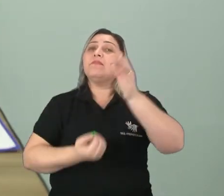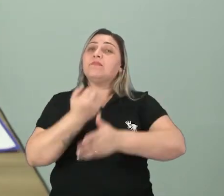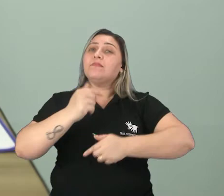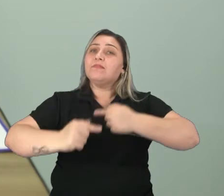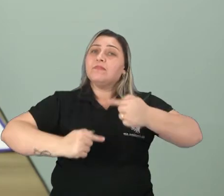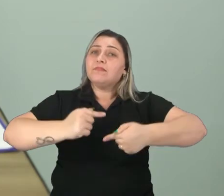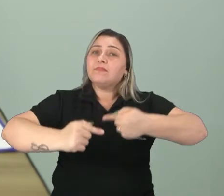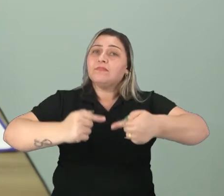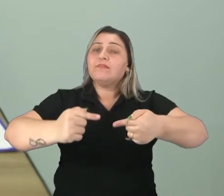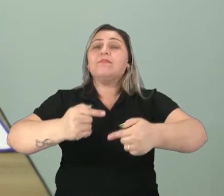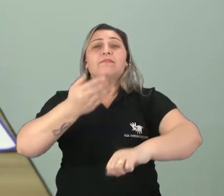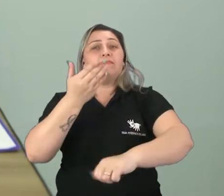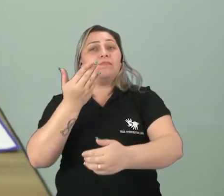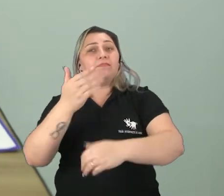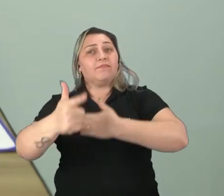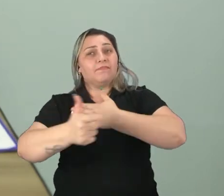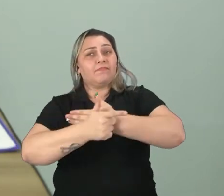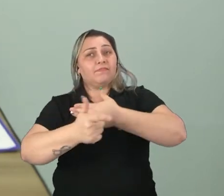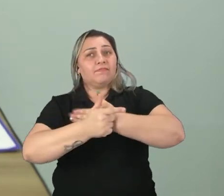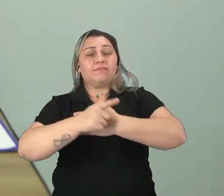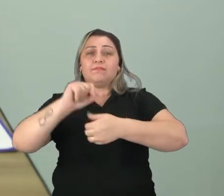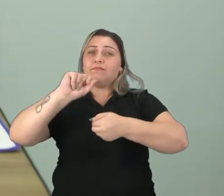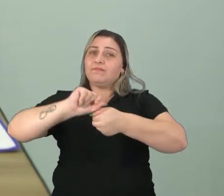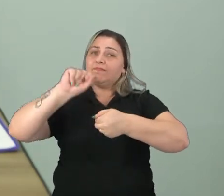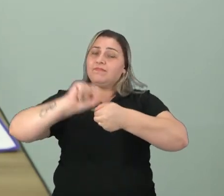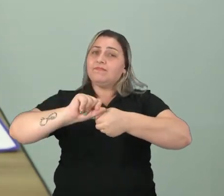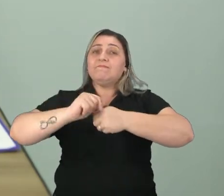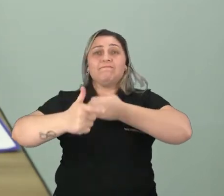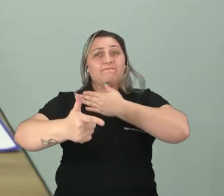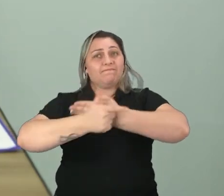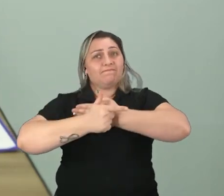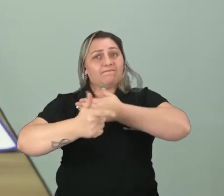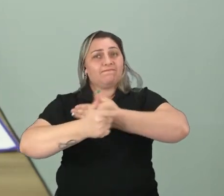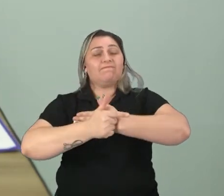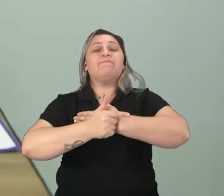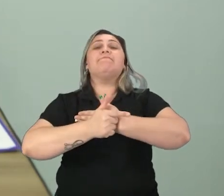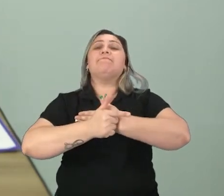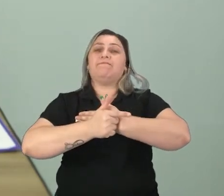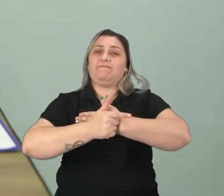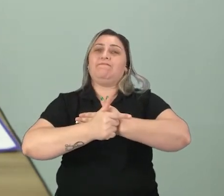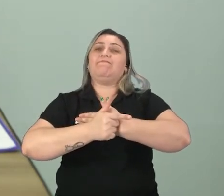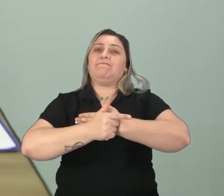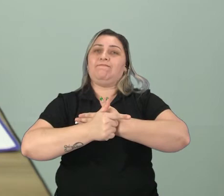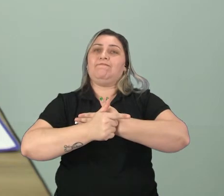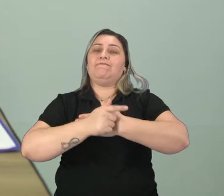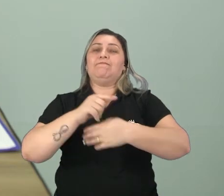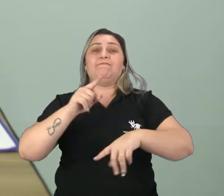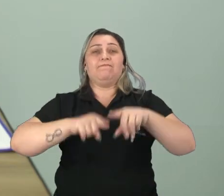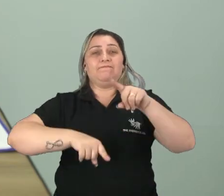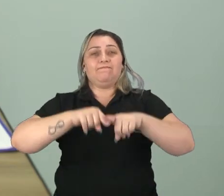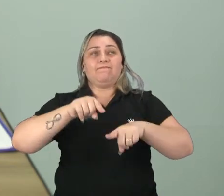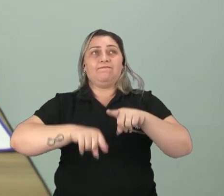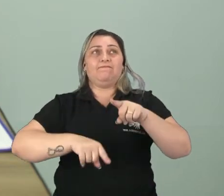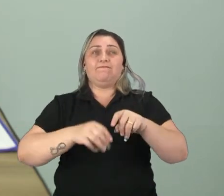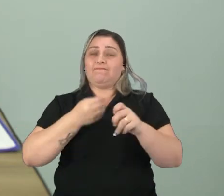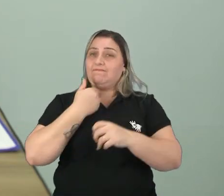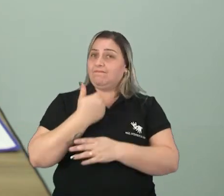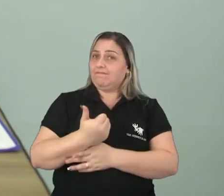papel ele foi produzido do papel do material papel